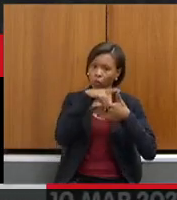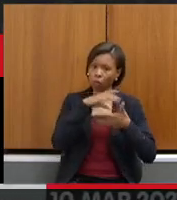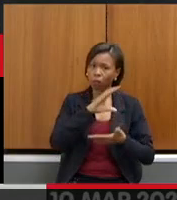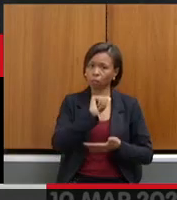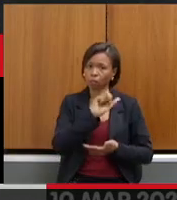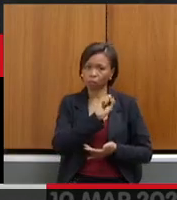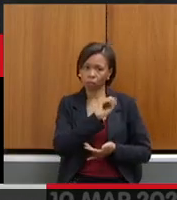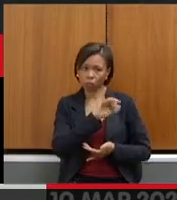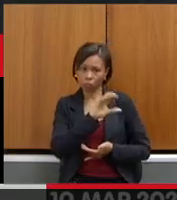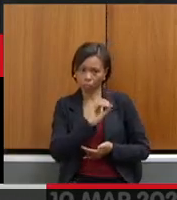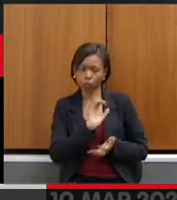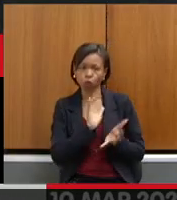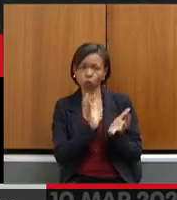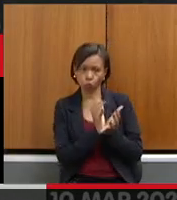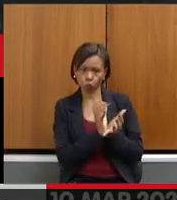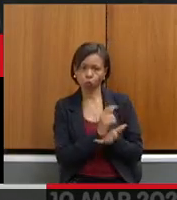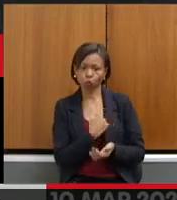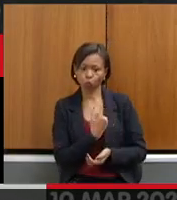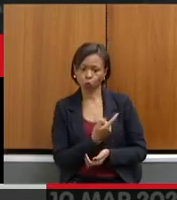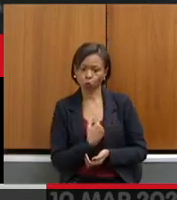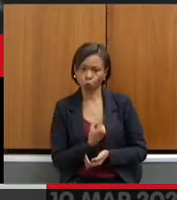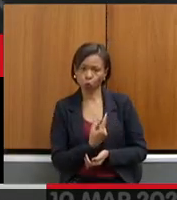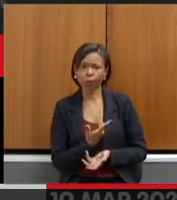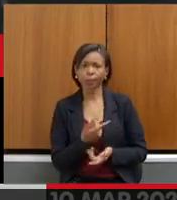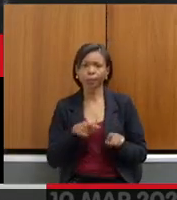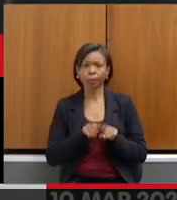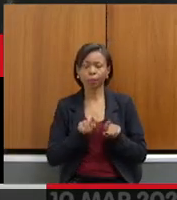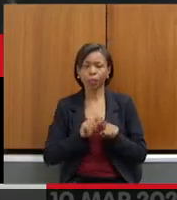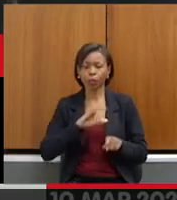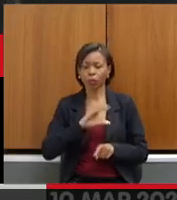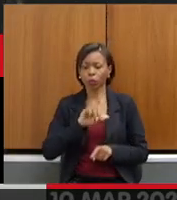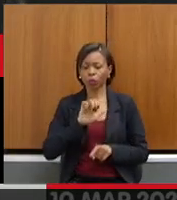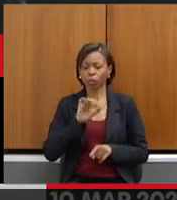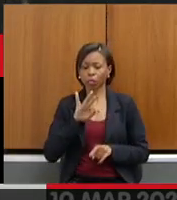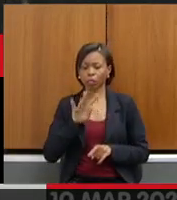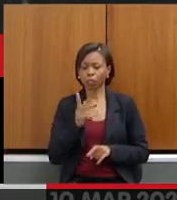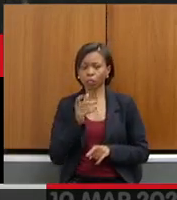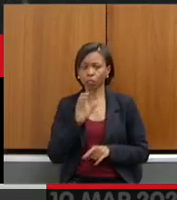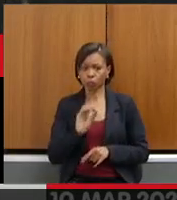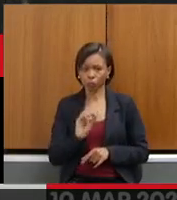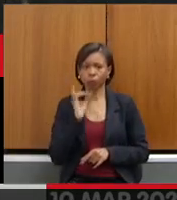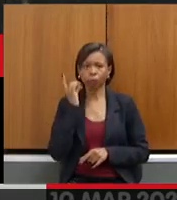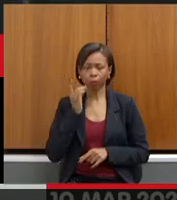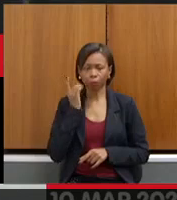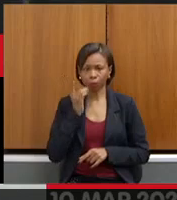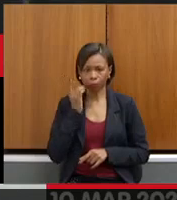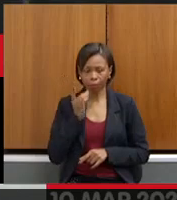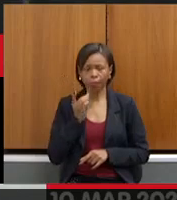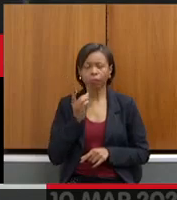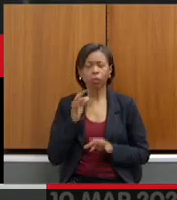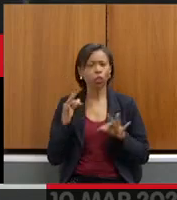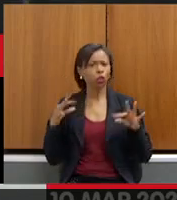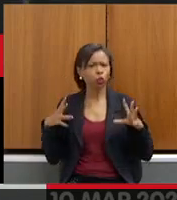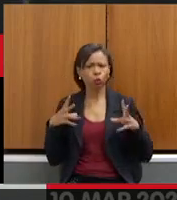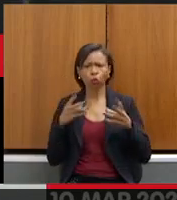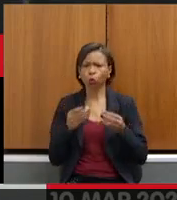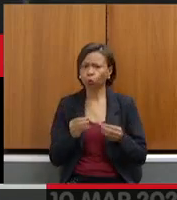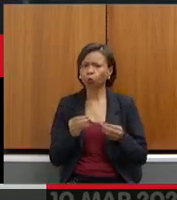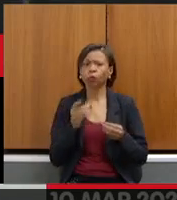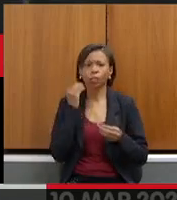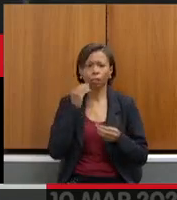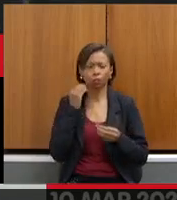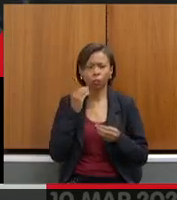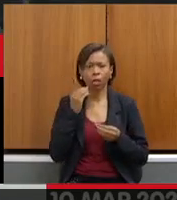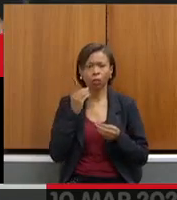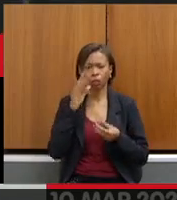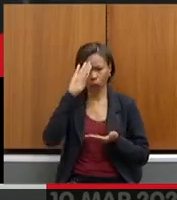Cássio meu companheiro de partido Deputado Cleitinho e a todos os deputados é que a mim confiaram